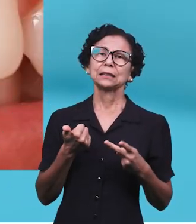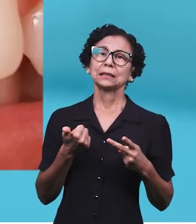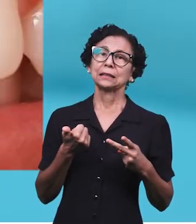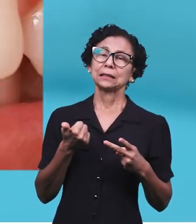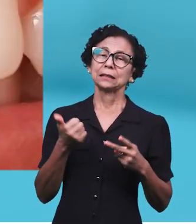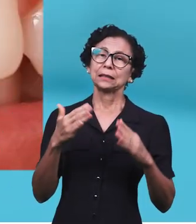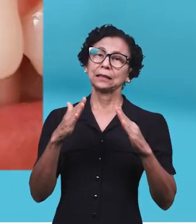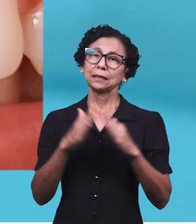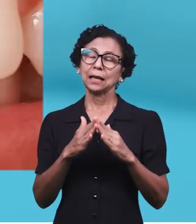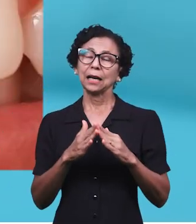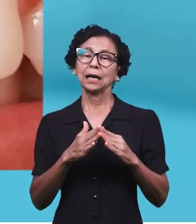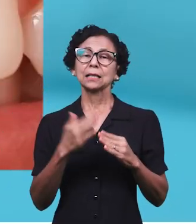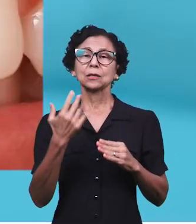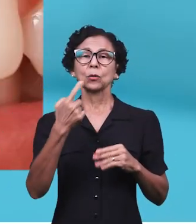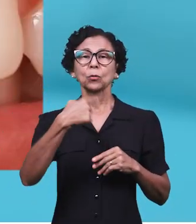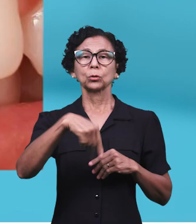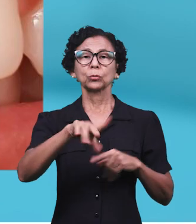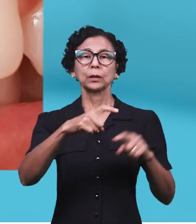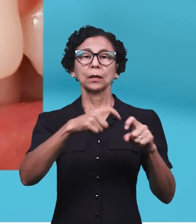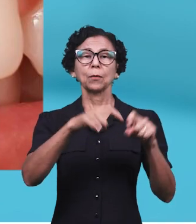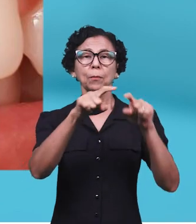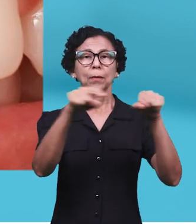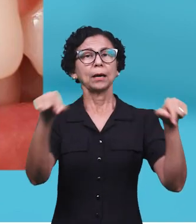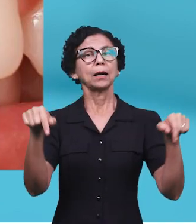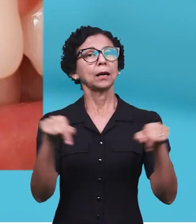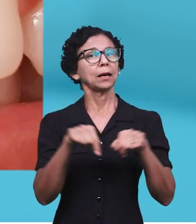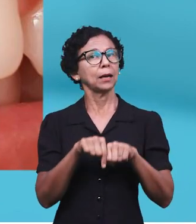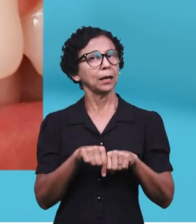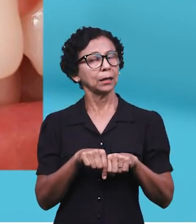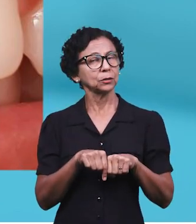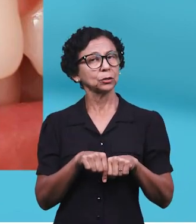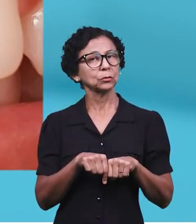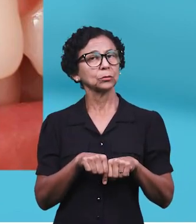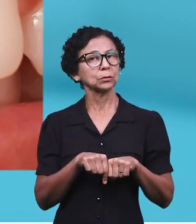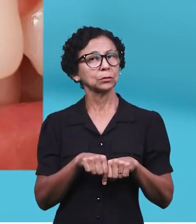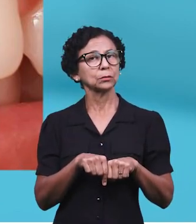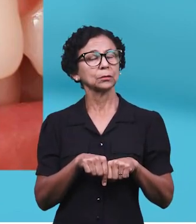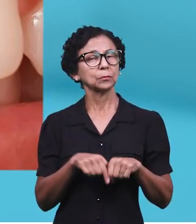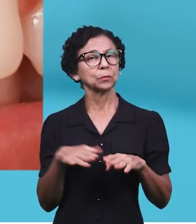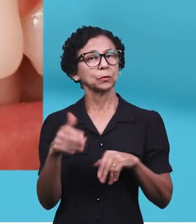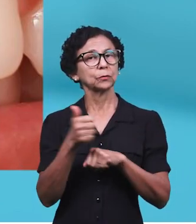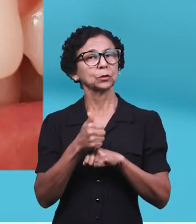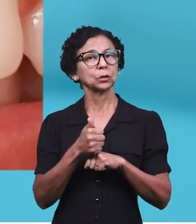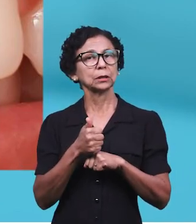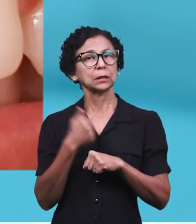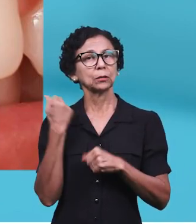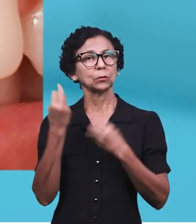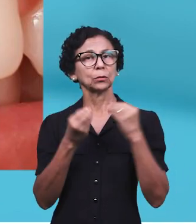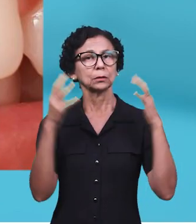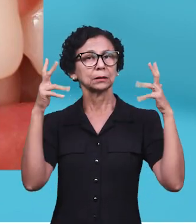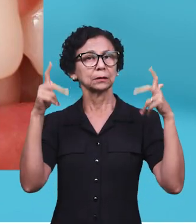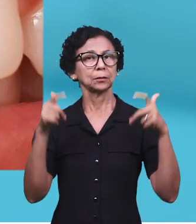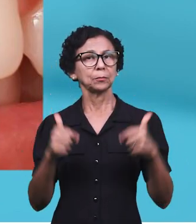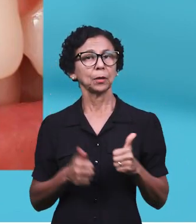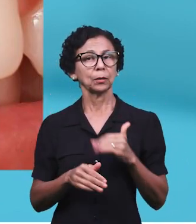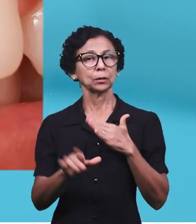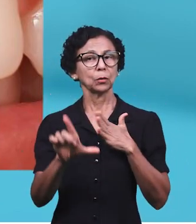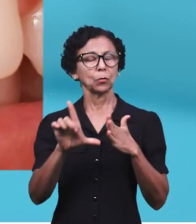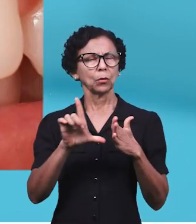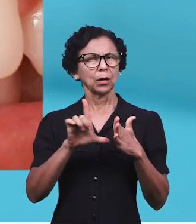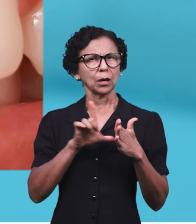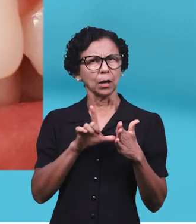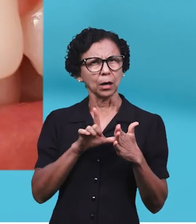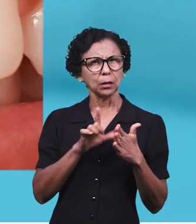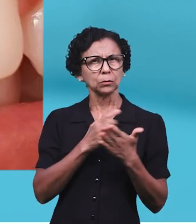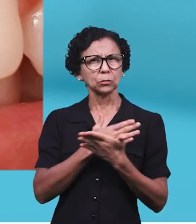ter dentro do consultório. Então, o que a gente conversa muito com os pacientes é que antes da gente pensar num